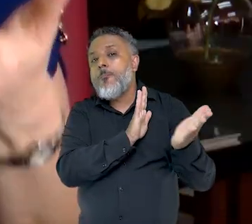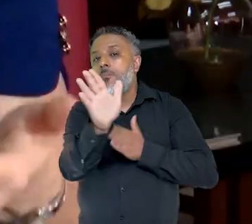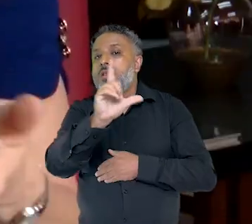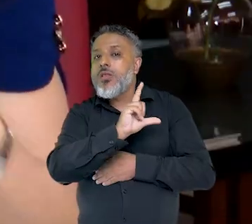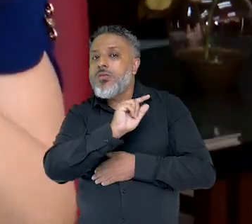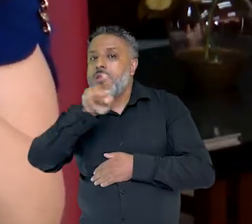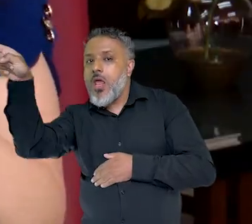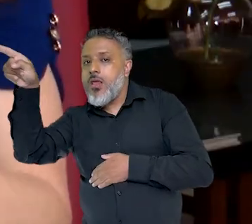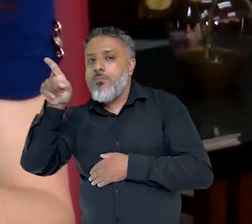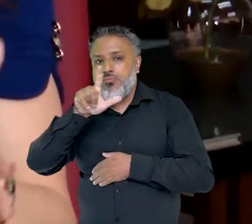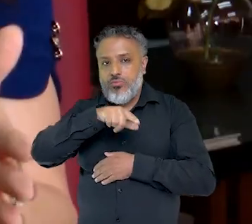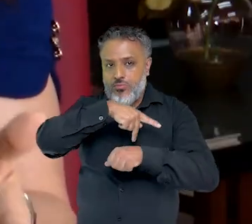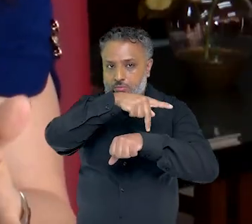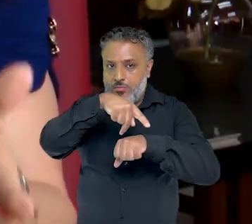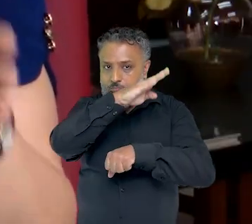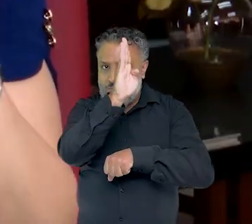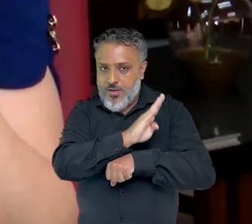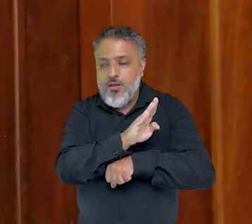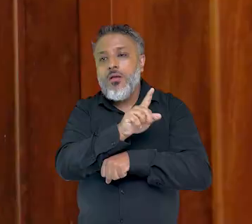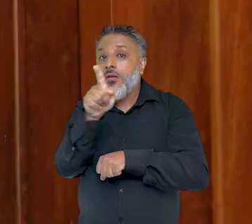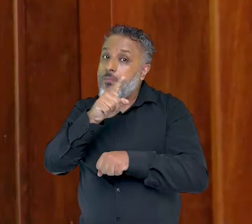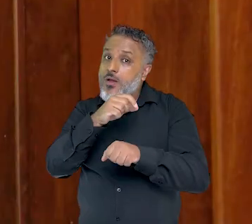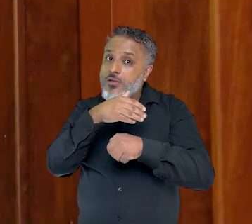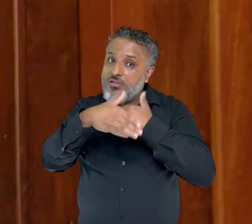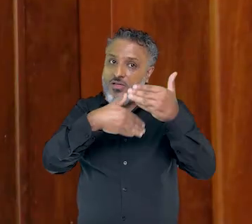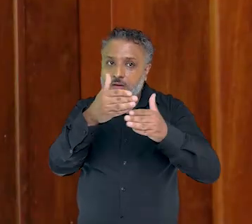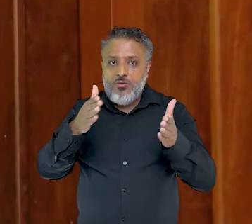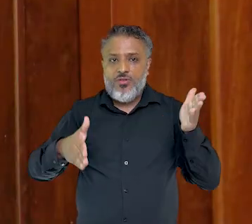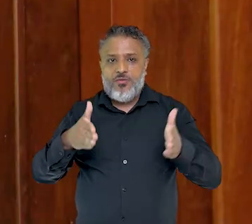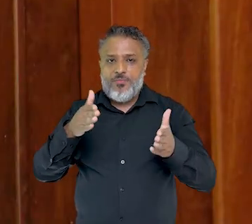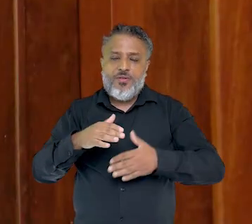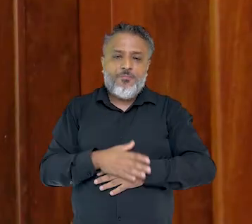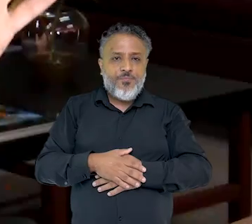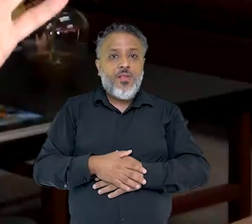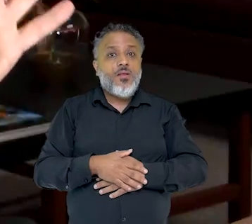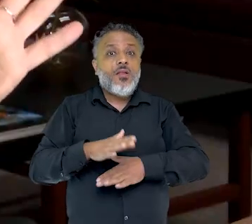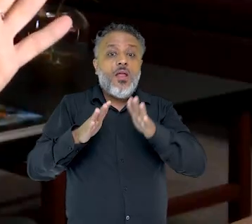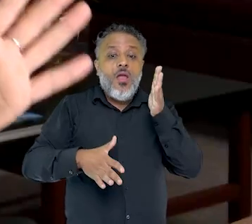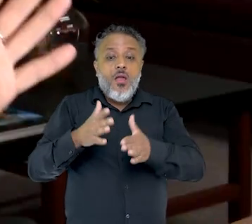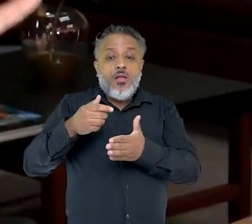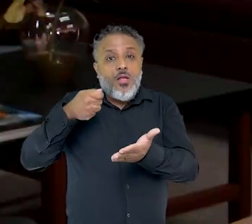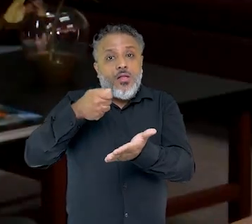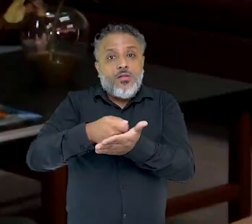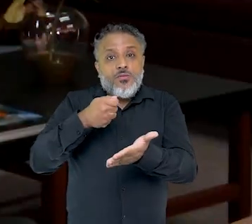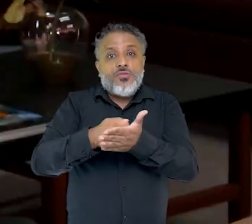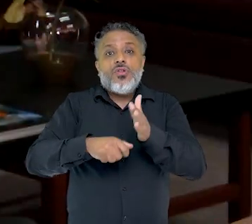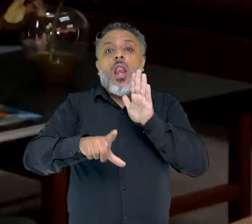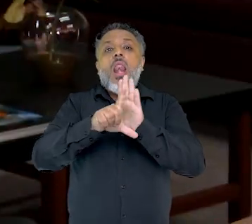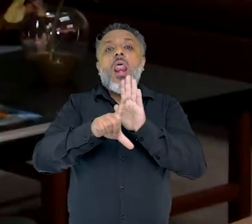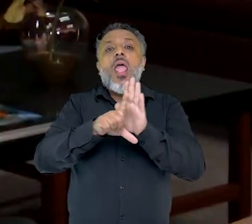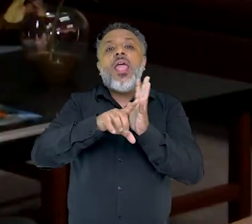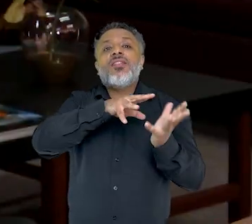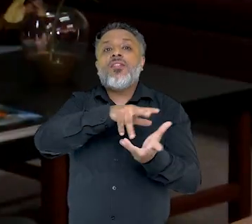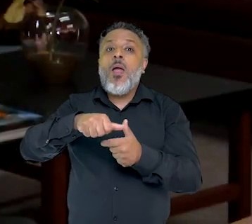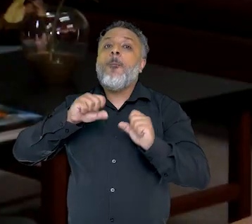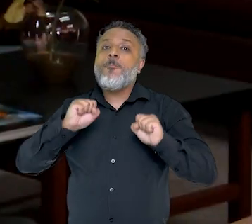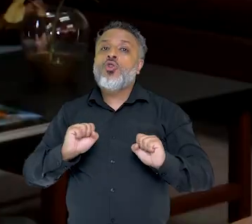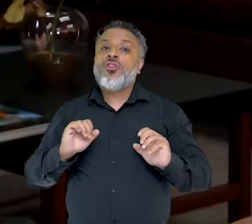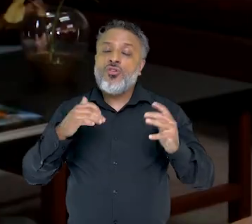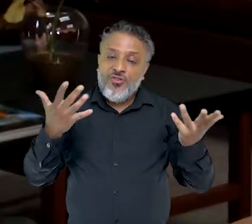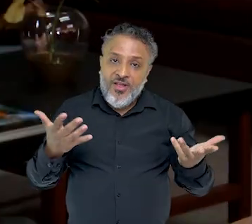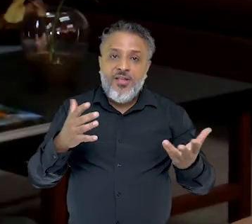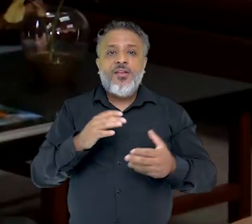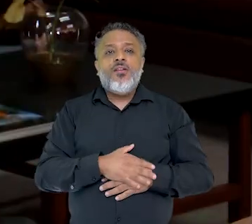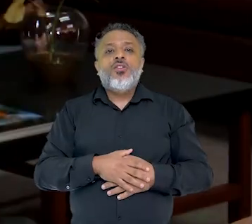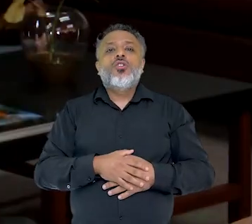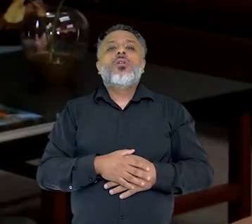brasileiro ou se regularizar nesse período. Então, a deportação é uma medida legítima no direito internacional, ela pode acontecer. Ela